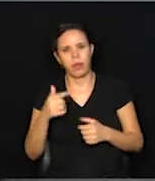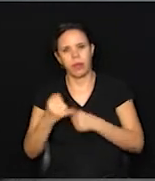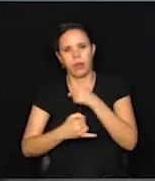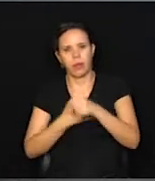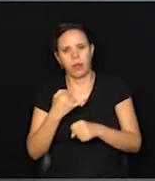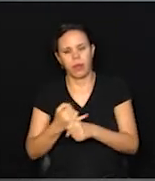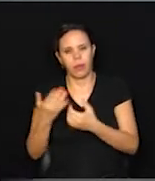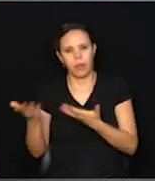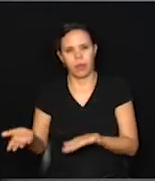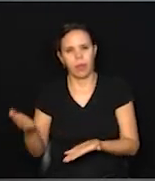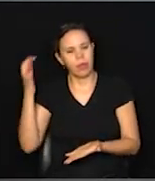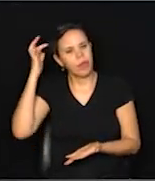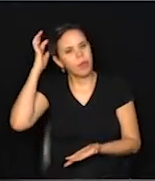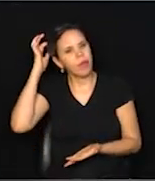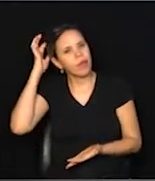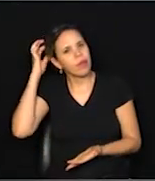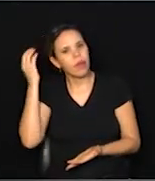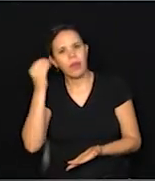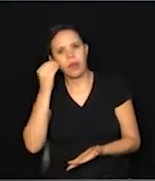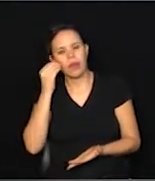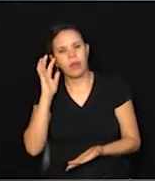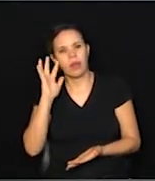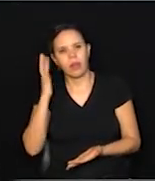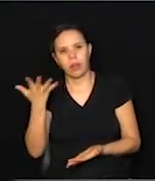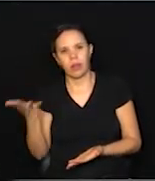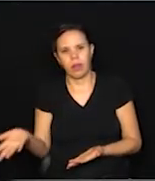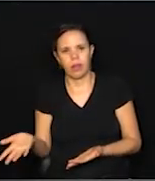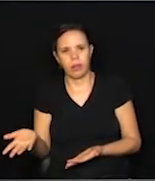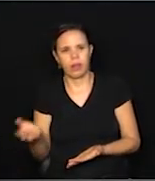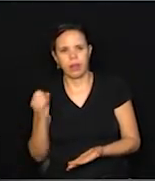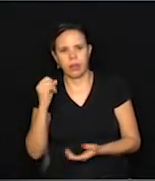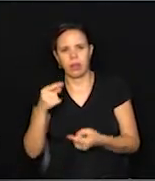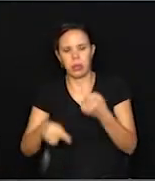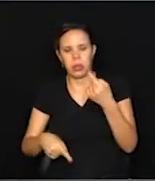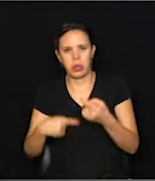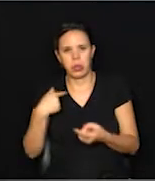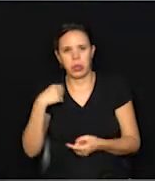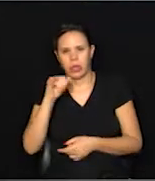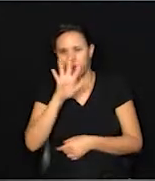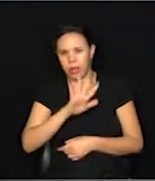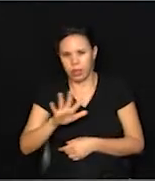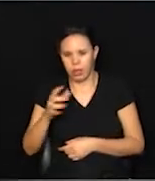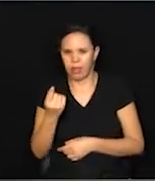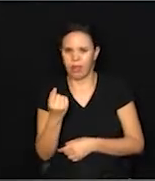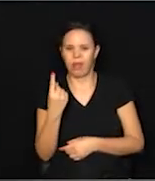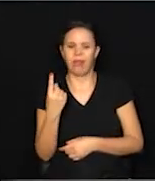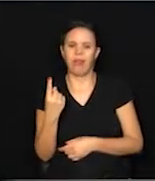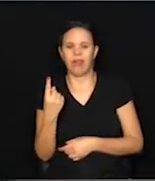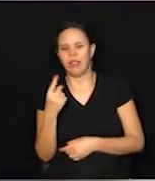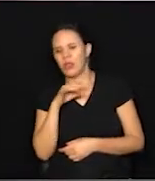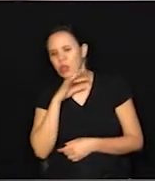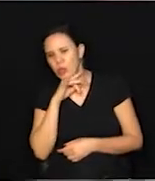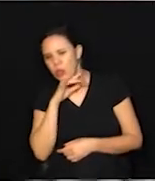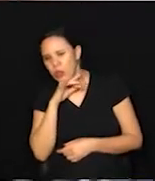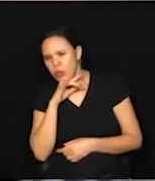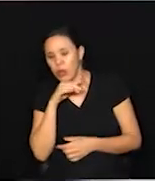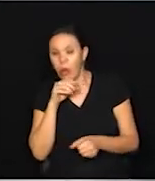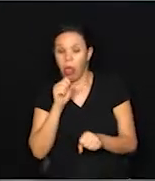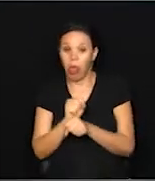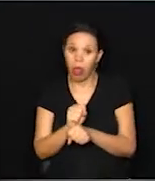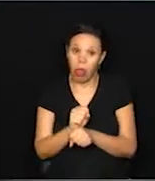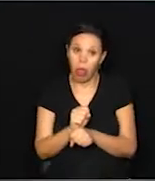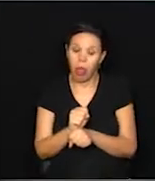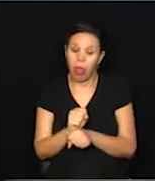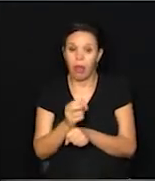internet, então estou tentando resolver, ainda não consegui resolver. Então, se cair, eu sei que minha imagem está meio, né, meio ruim, às vezes dá uma travada, mas a